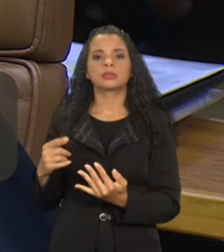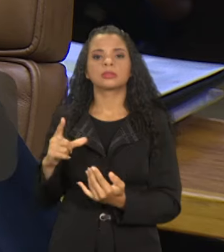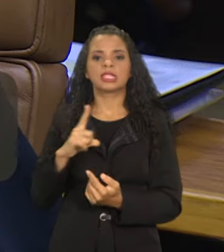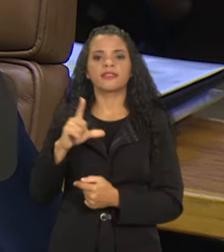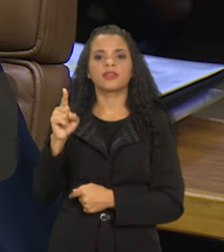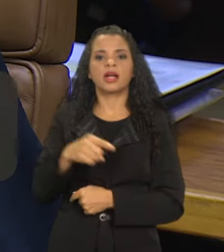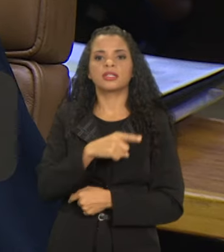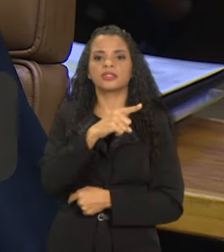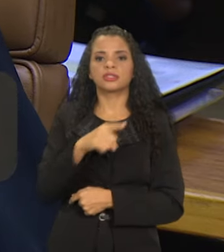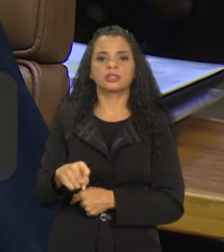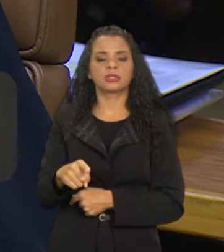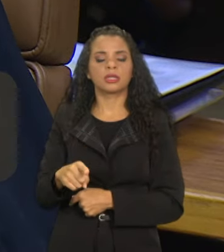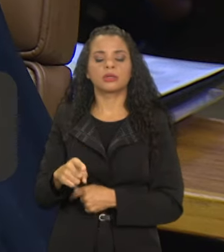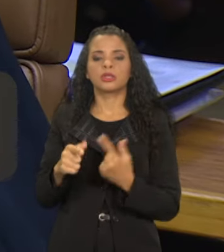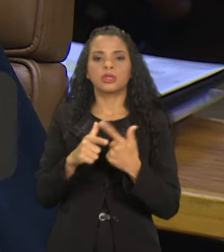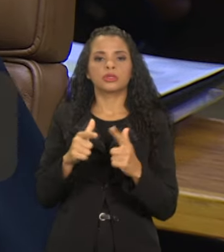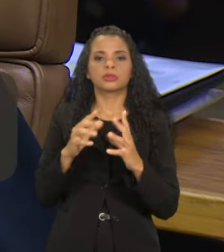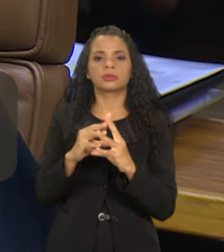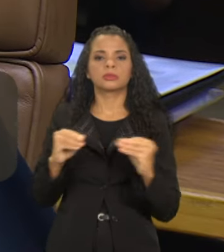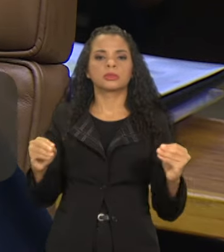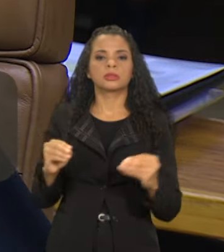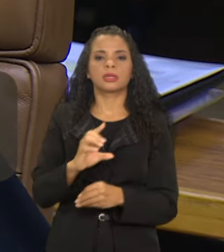a intenção, com esse meu voto,